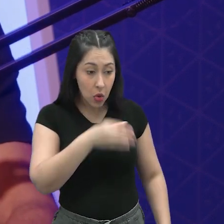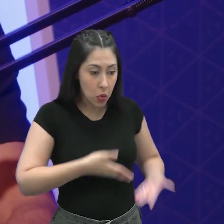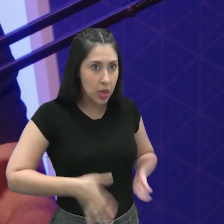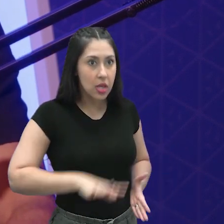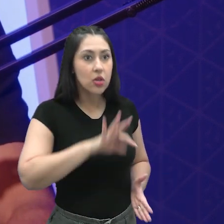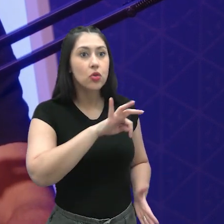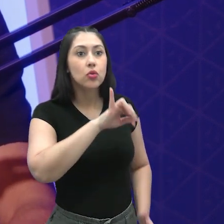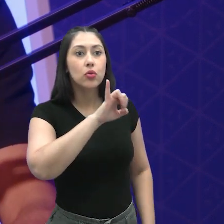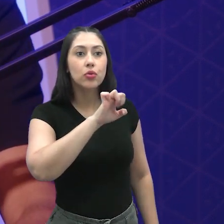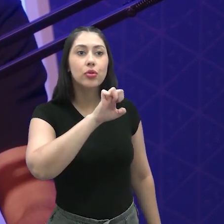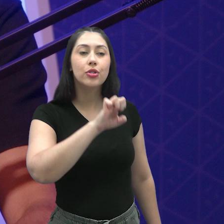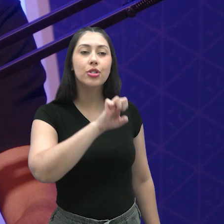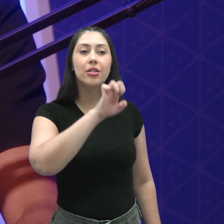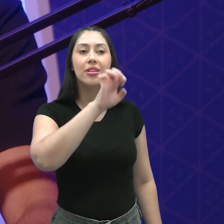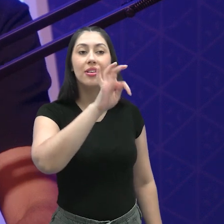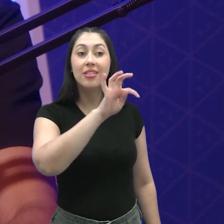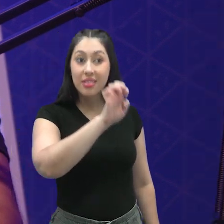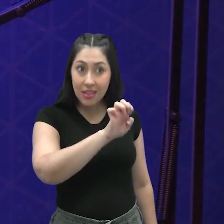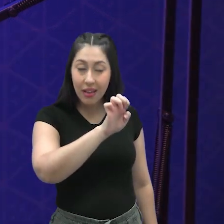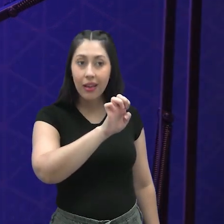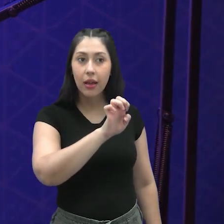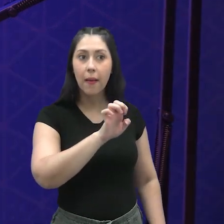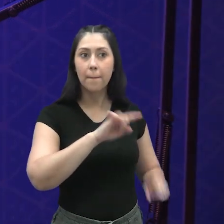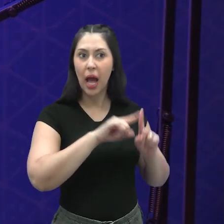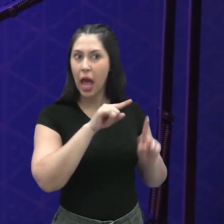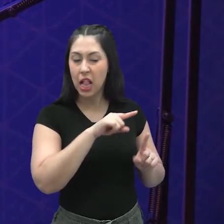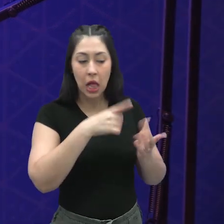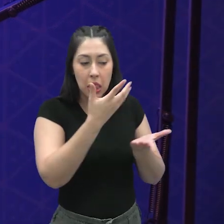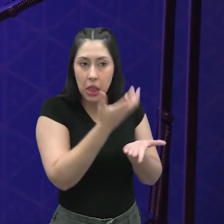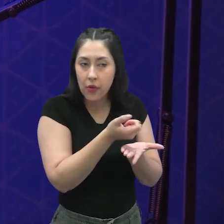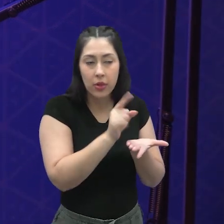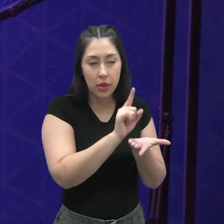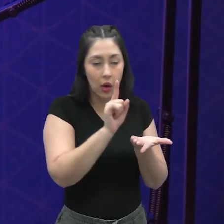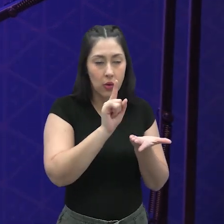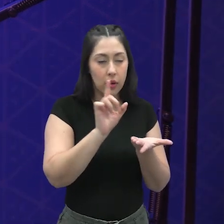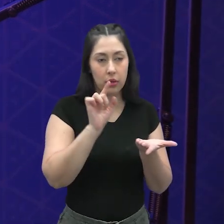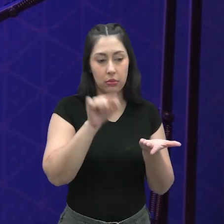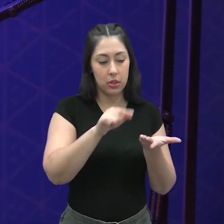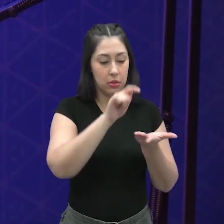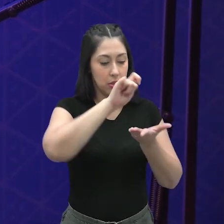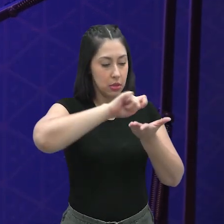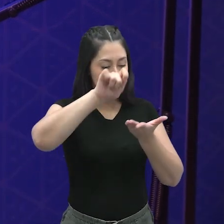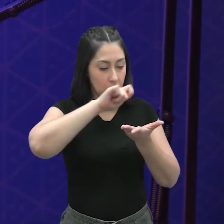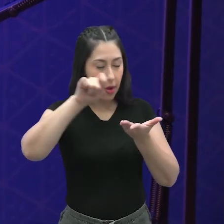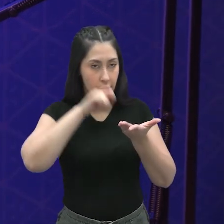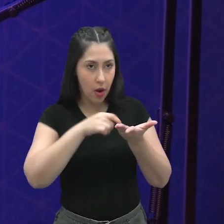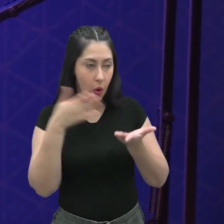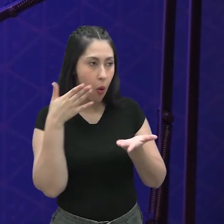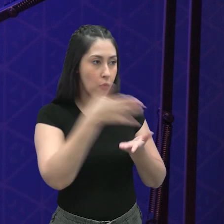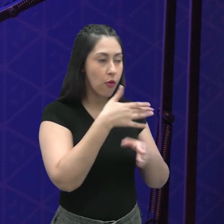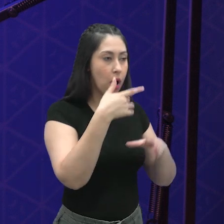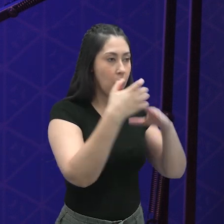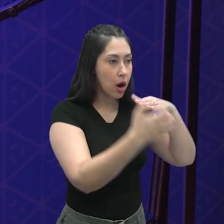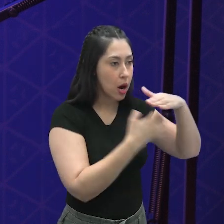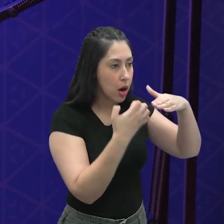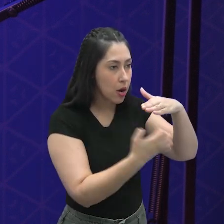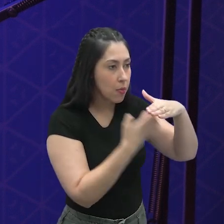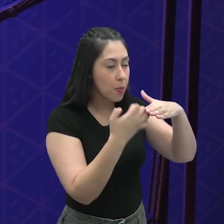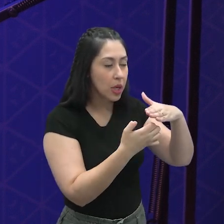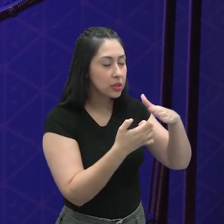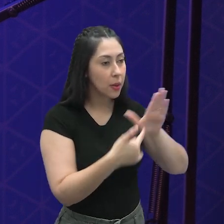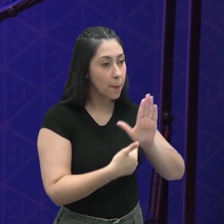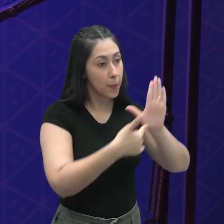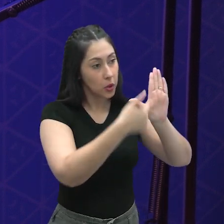de São Paulo, e a partir dali, na verdade não foi ele que gravou a canção, né, ele foi até a gravadora e com a